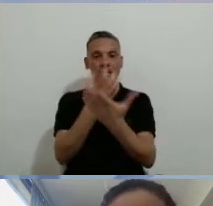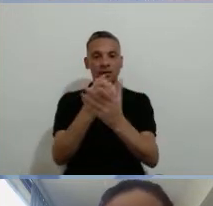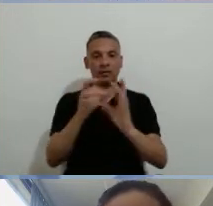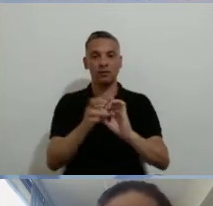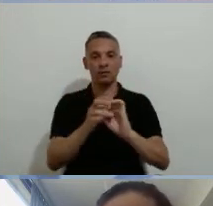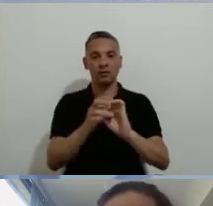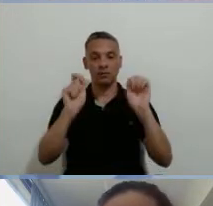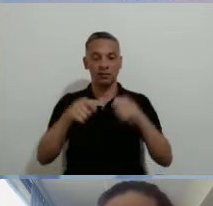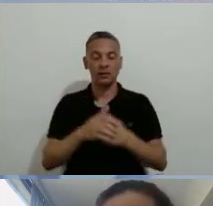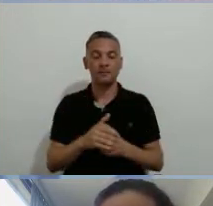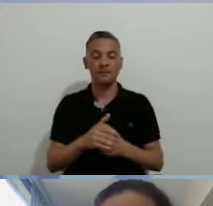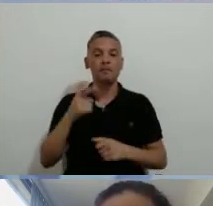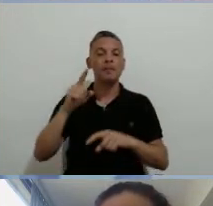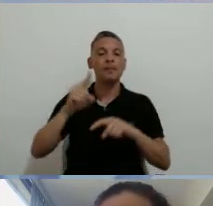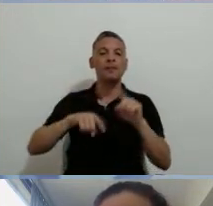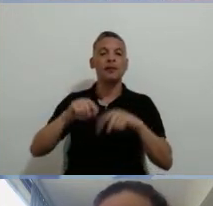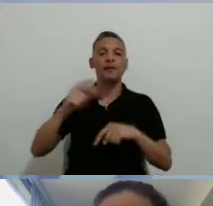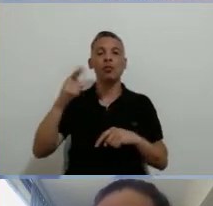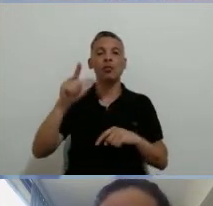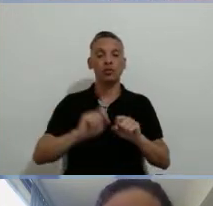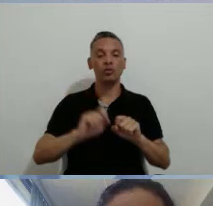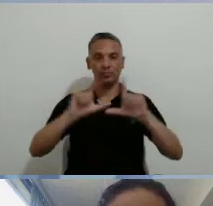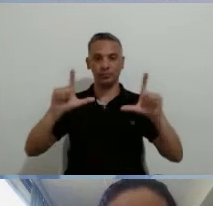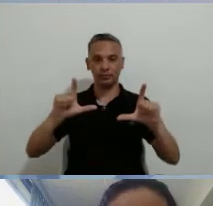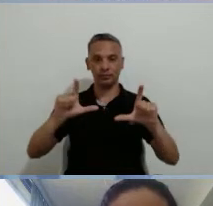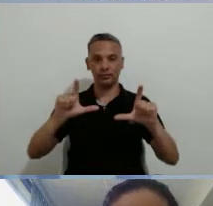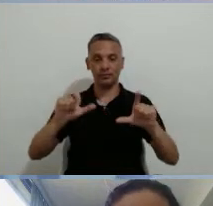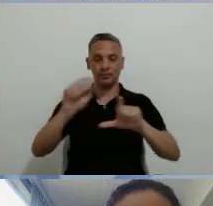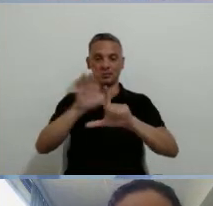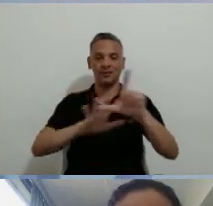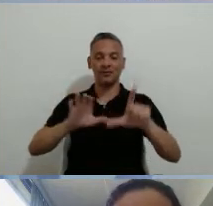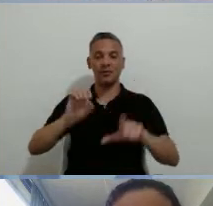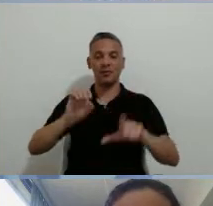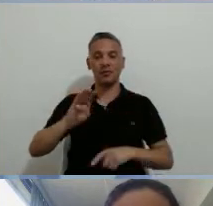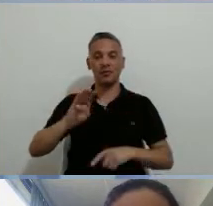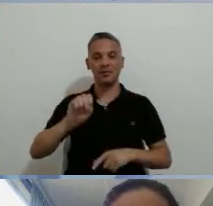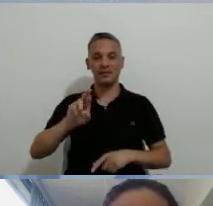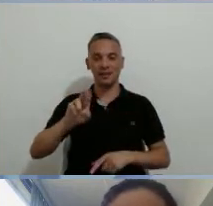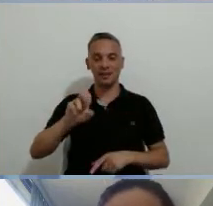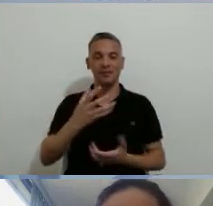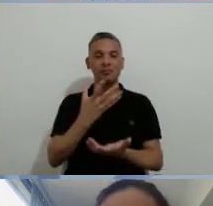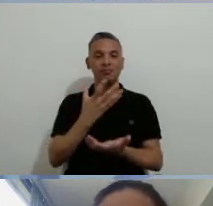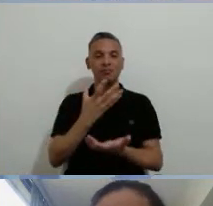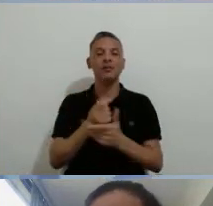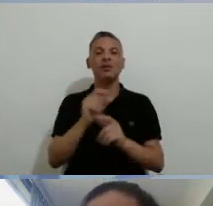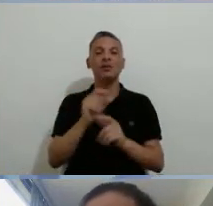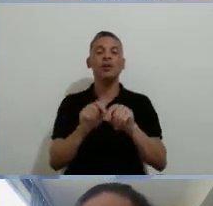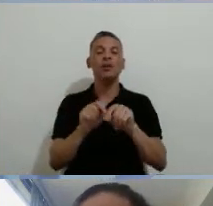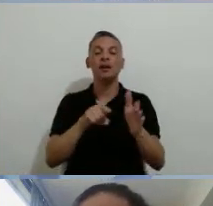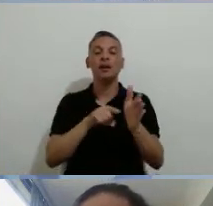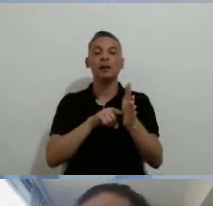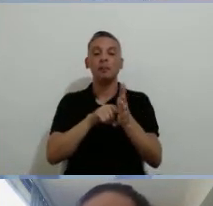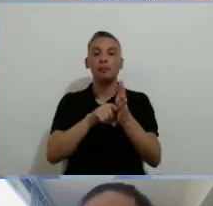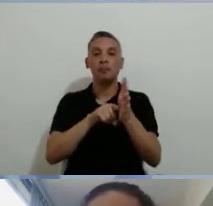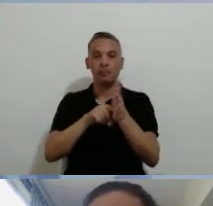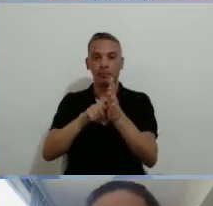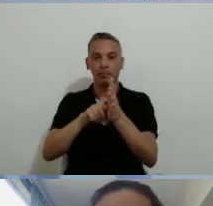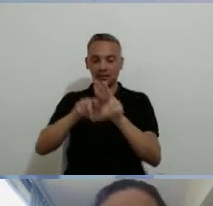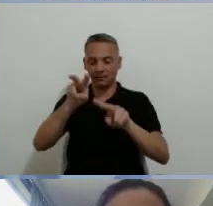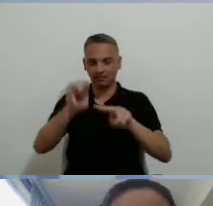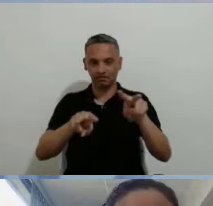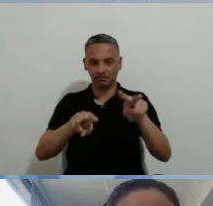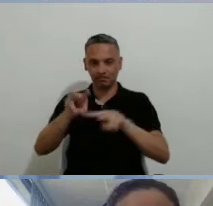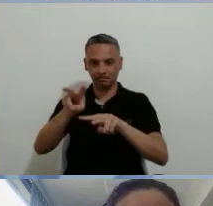Outro material disponível no Observa e que pode apoiar a elaboração dos planos municipais é a pesquisa de análise de conteúdo de 100